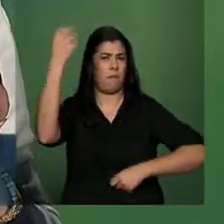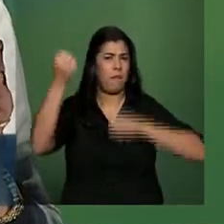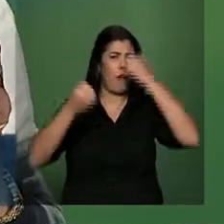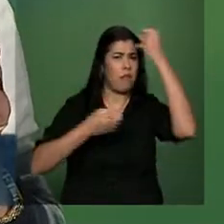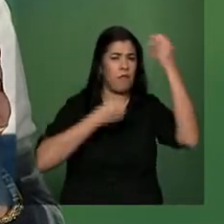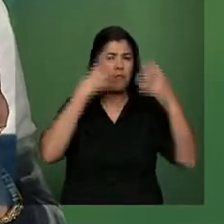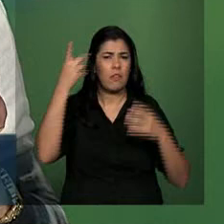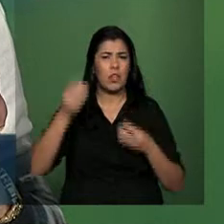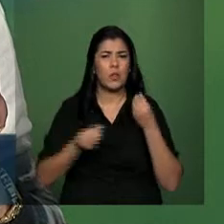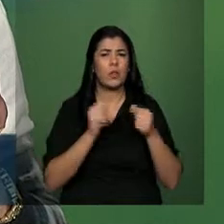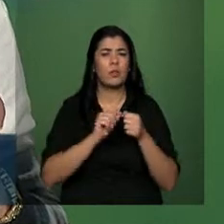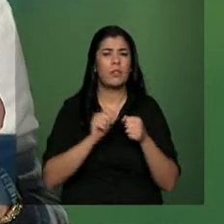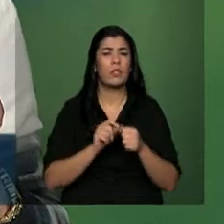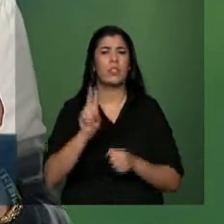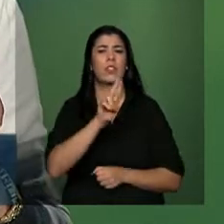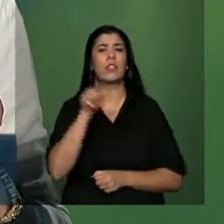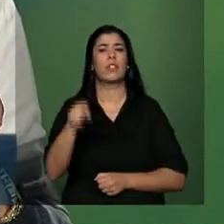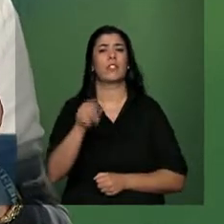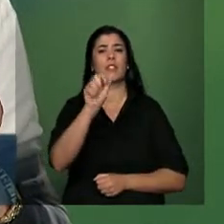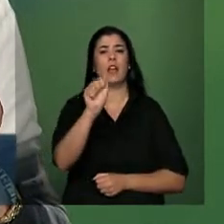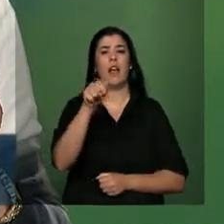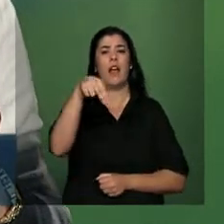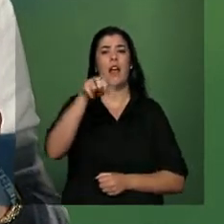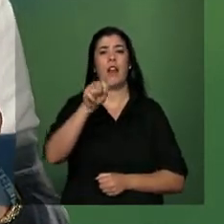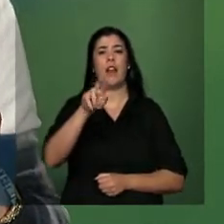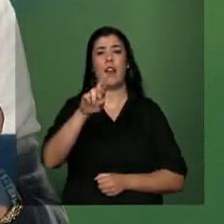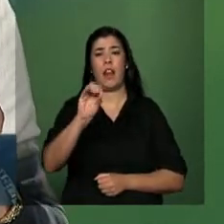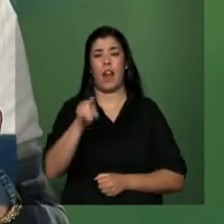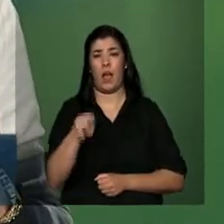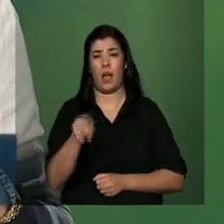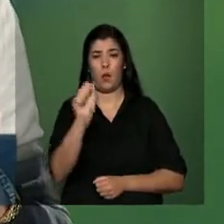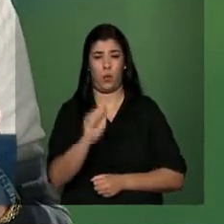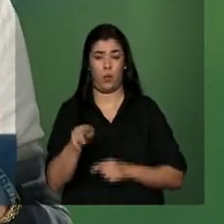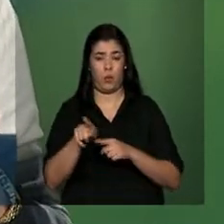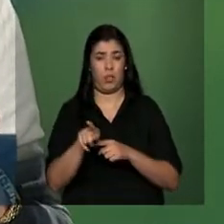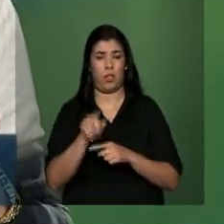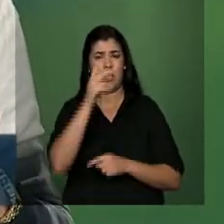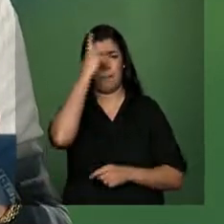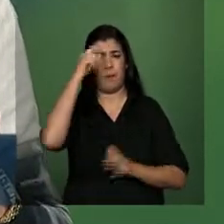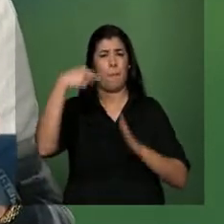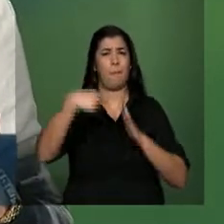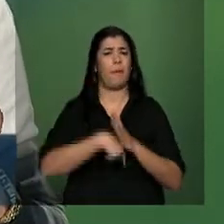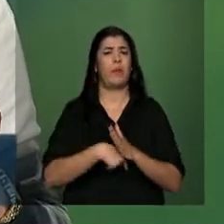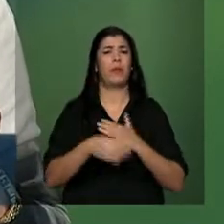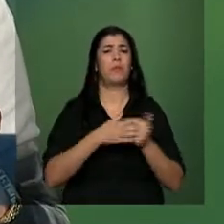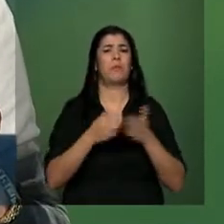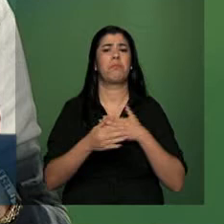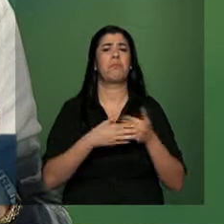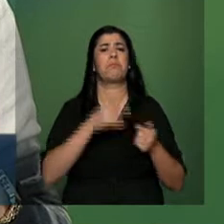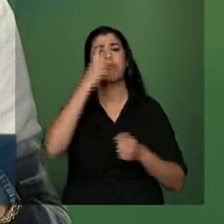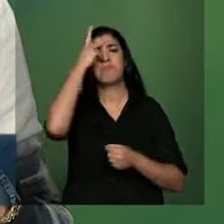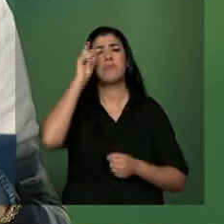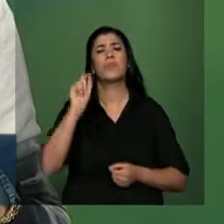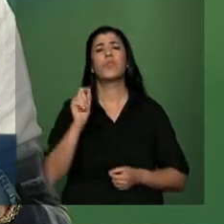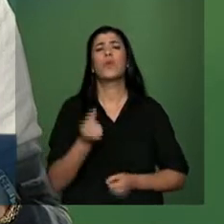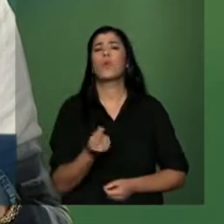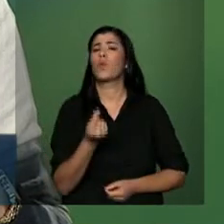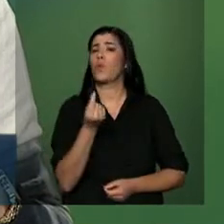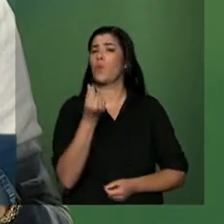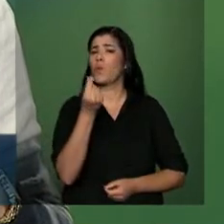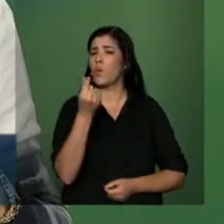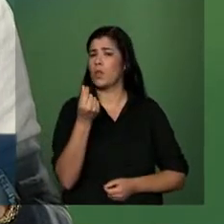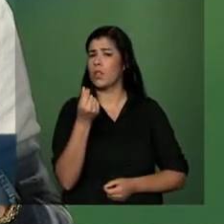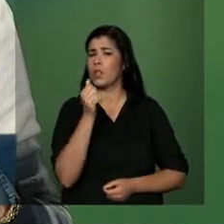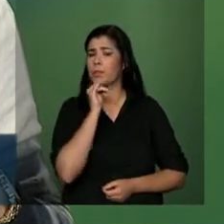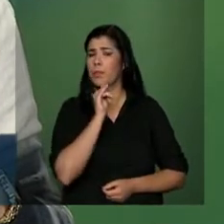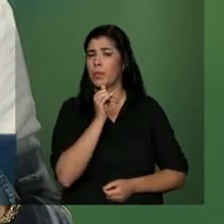diária de menos. Os lanagros, qual a necessidade de gasto? Se hoje alguém perguntar para qualquer pessoa no Brasil. Quanto custa para